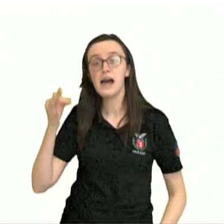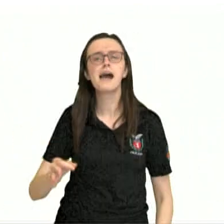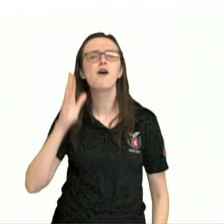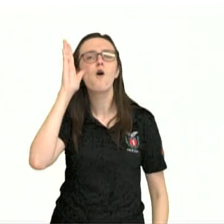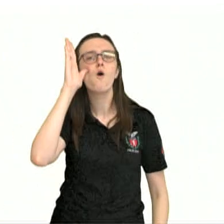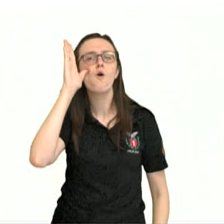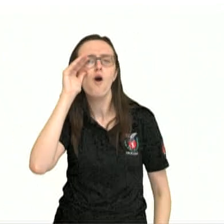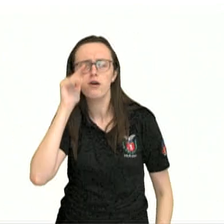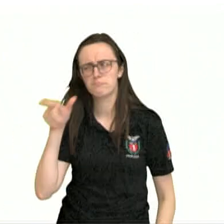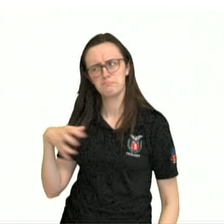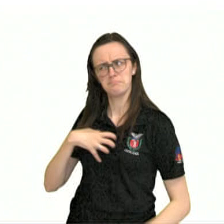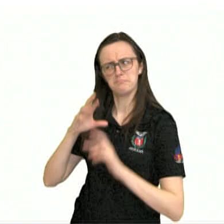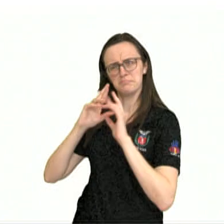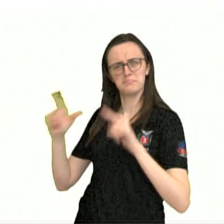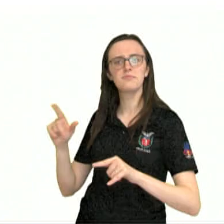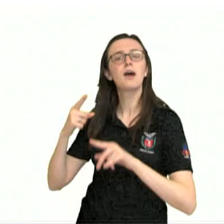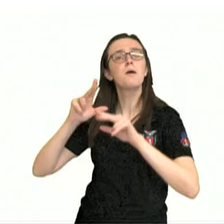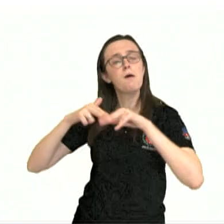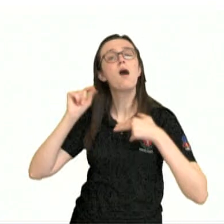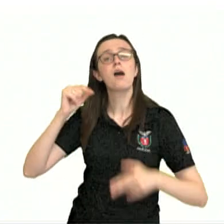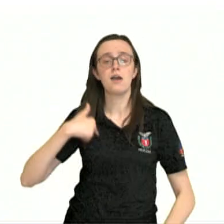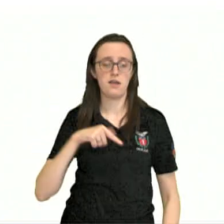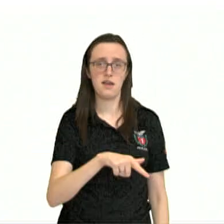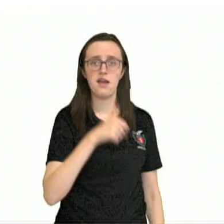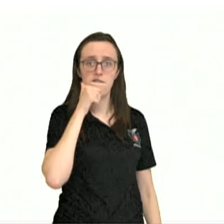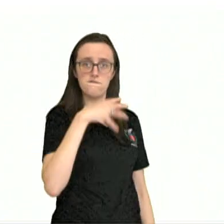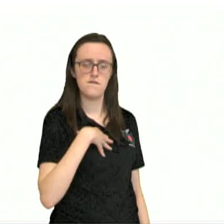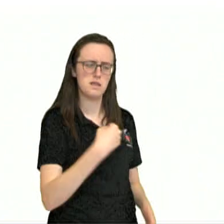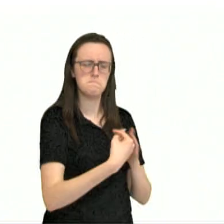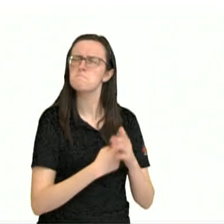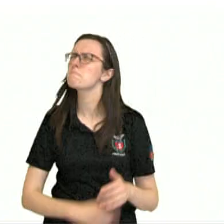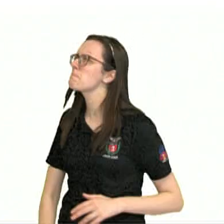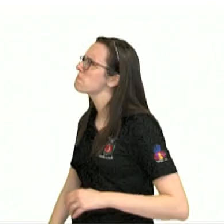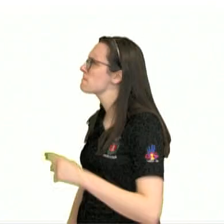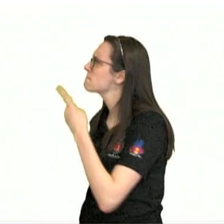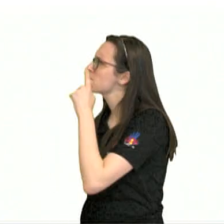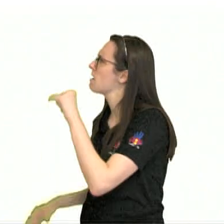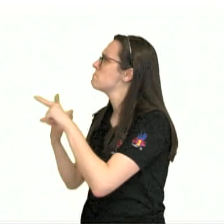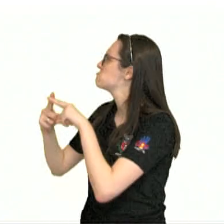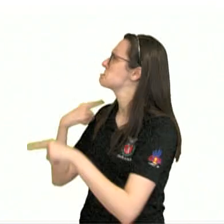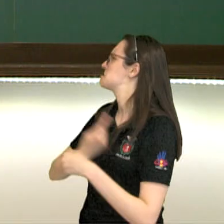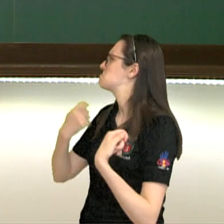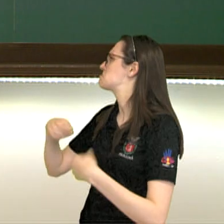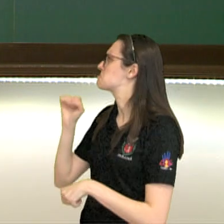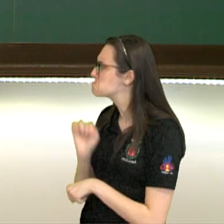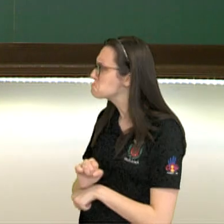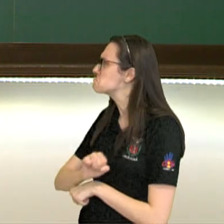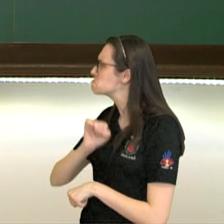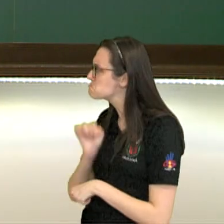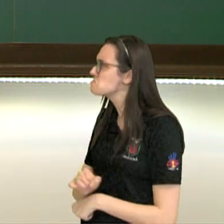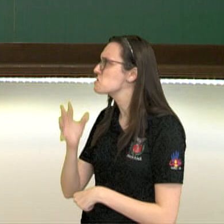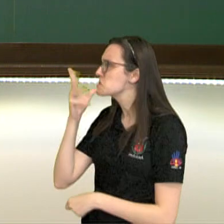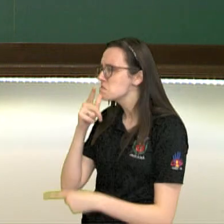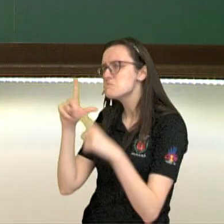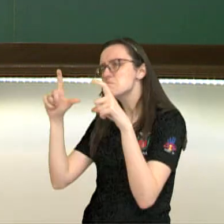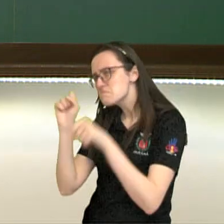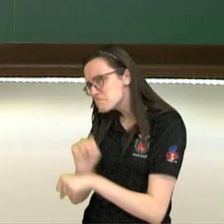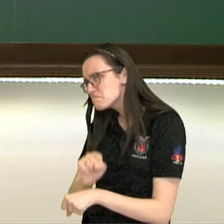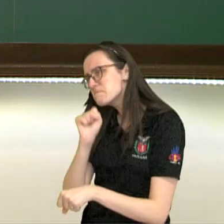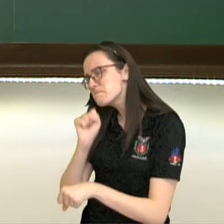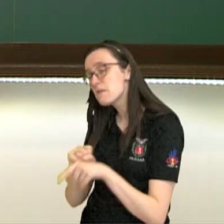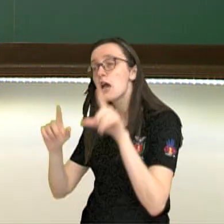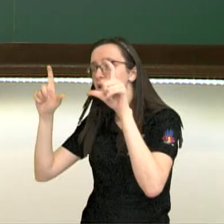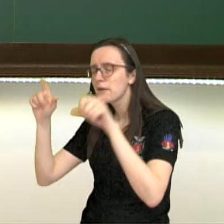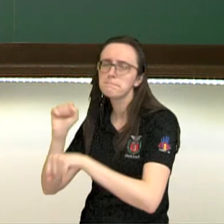essa invenção dele se deu por causa da sua filha, que o questionou: pai, por que a gente tem que esperar tanto tempo para ver